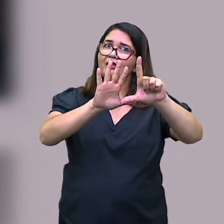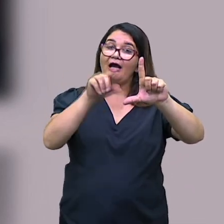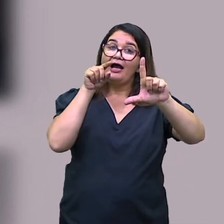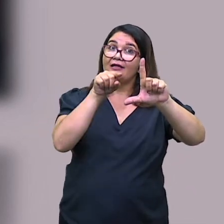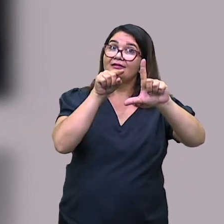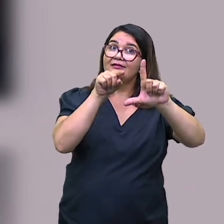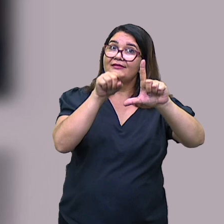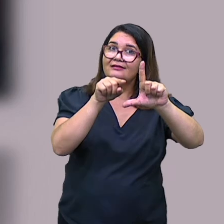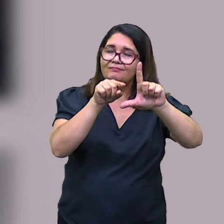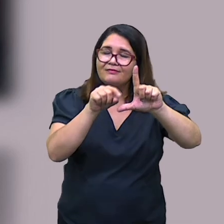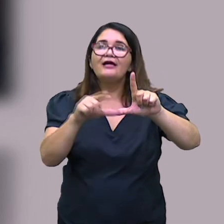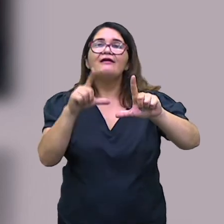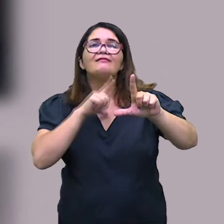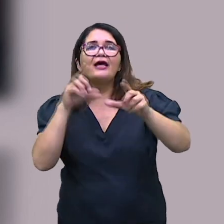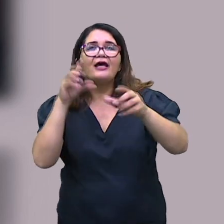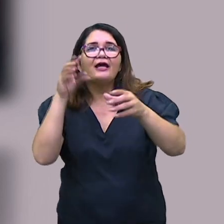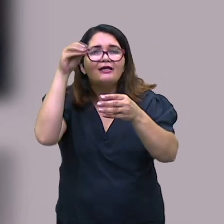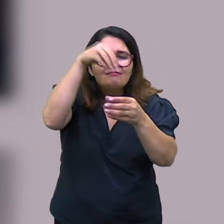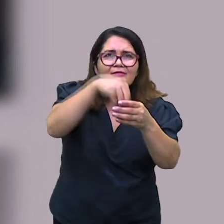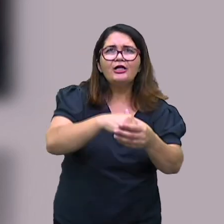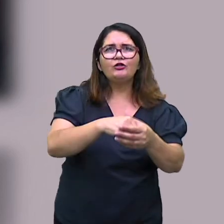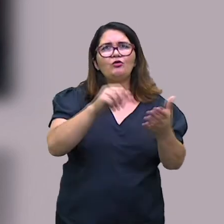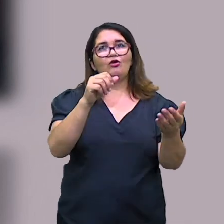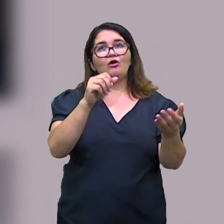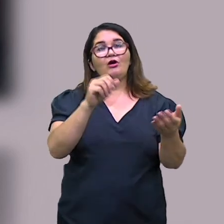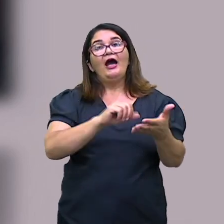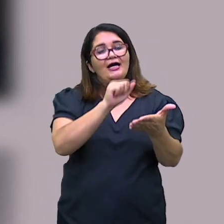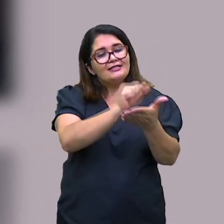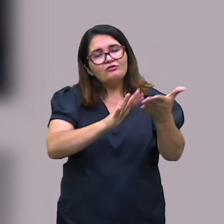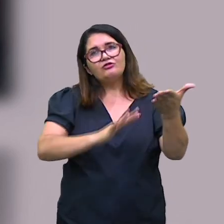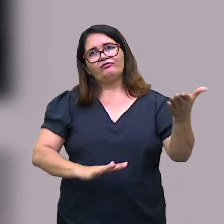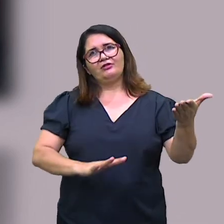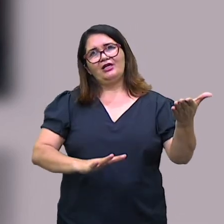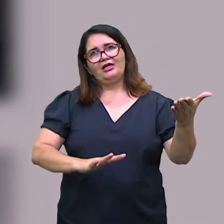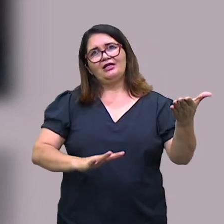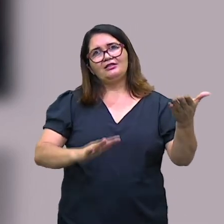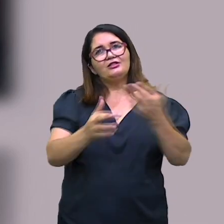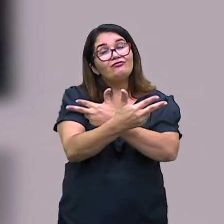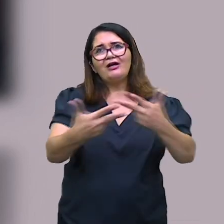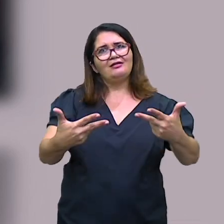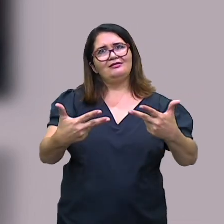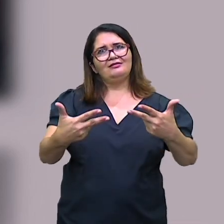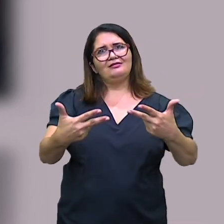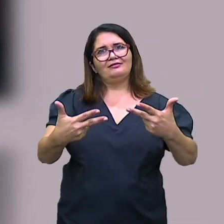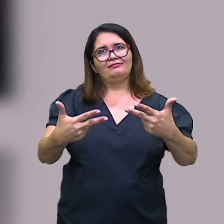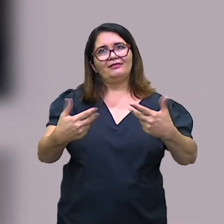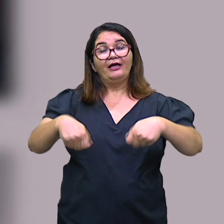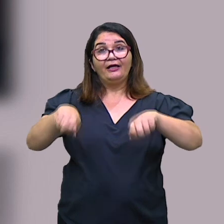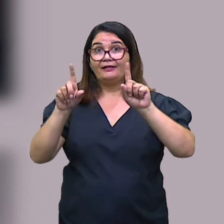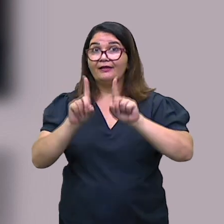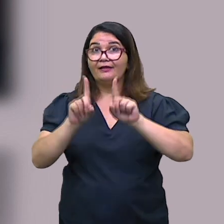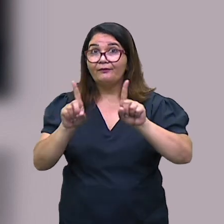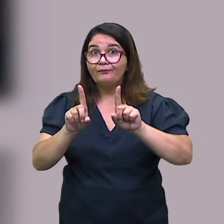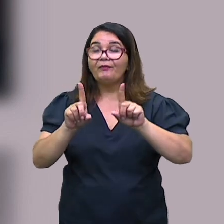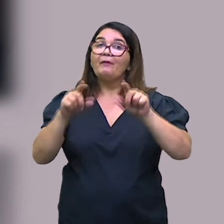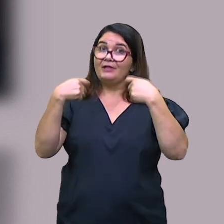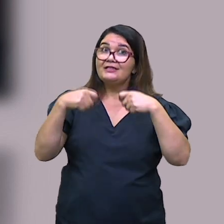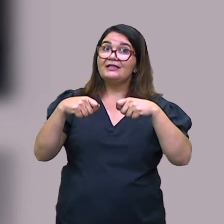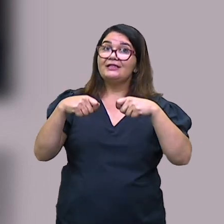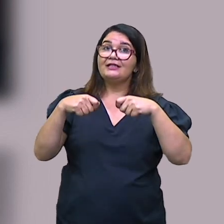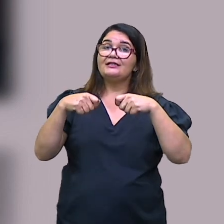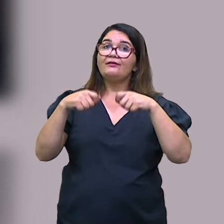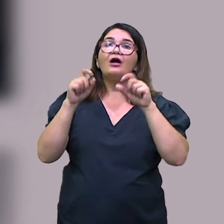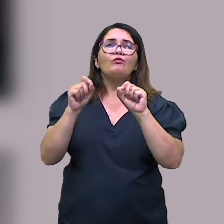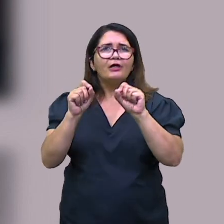processo? Acessando nossas atividades na plataforma SMED-GV. Você vai apontar a câmera do seu